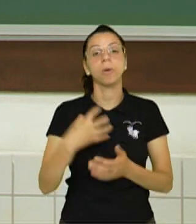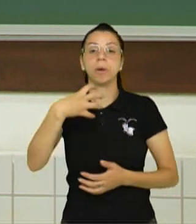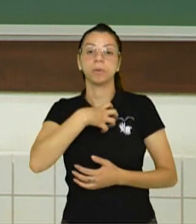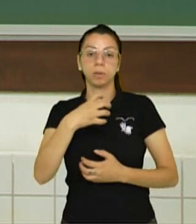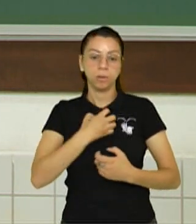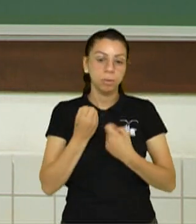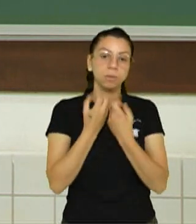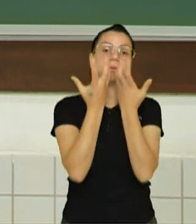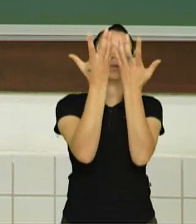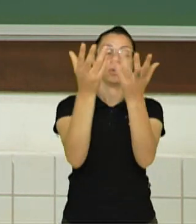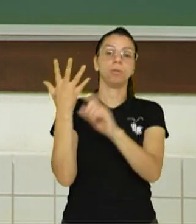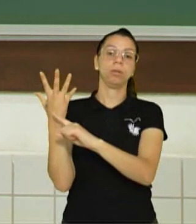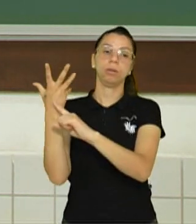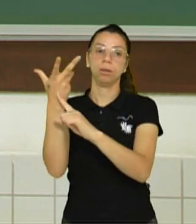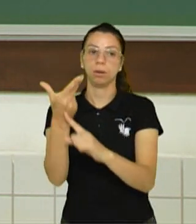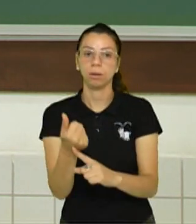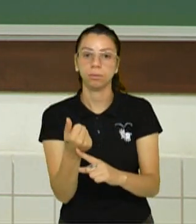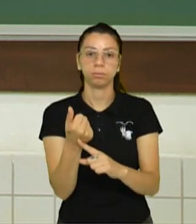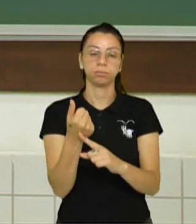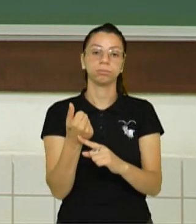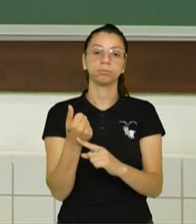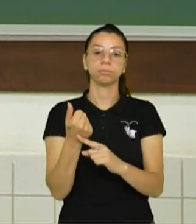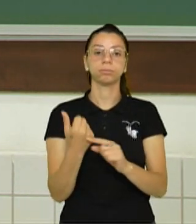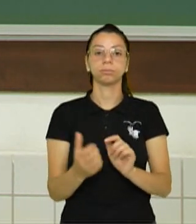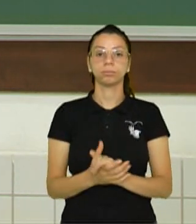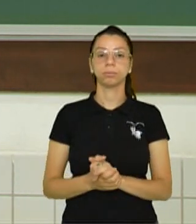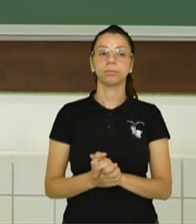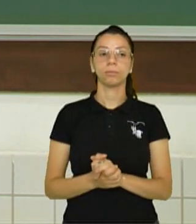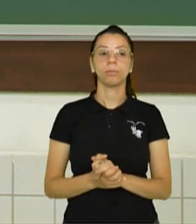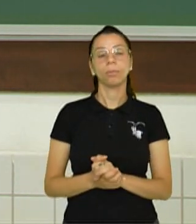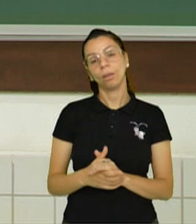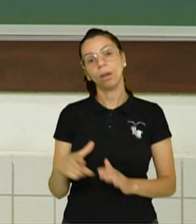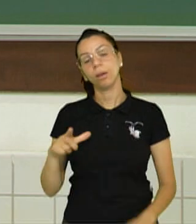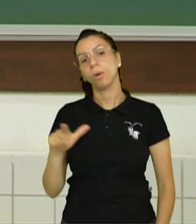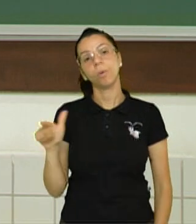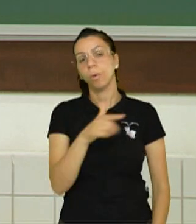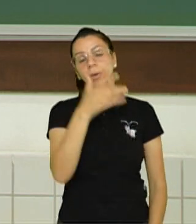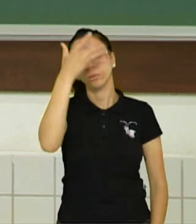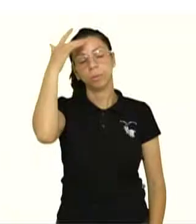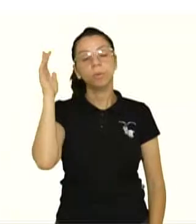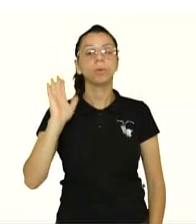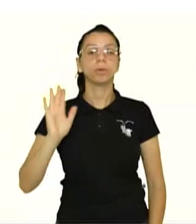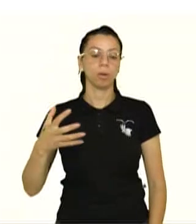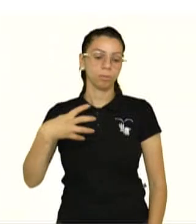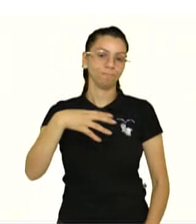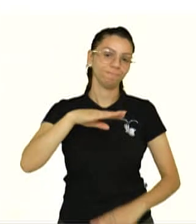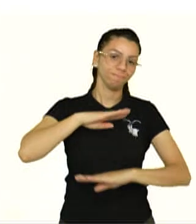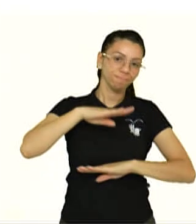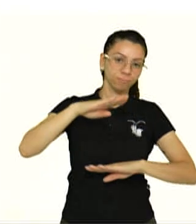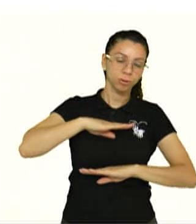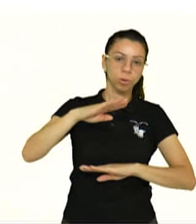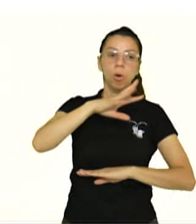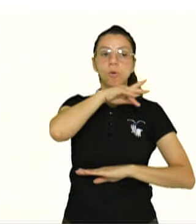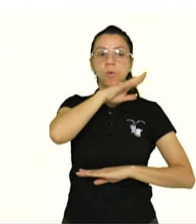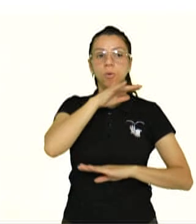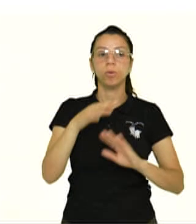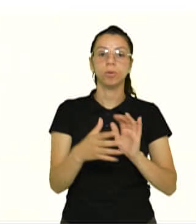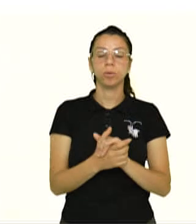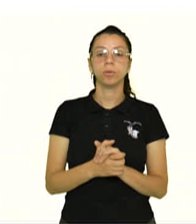nessa arte, né? Tem outros aqui que já estão numa situação muito mais degradante, né? Tem um aqui que já está